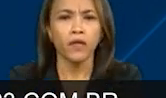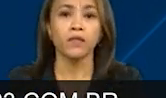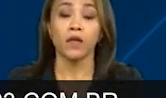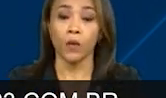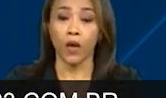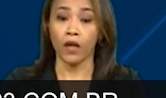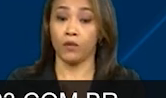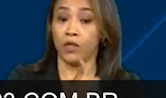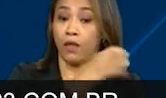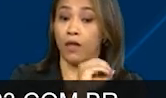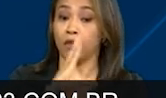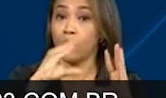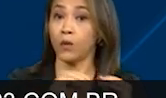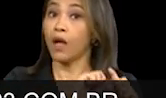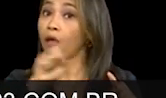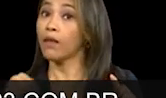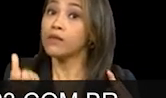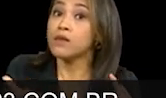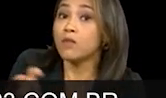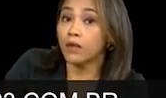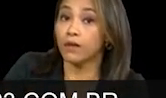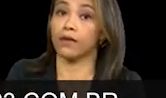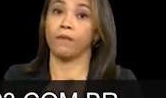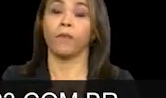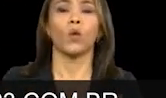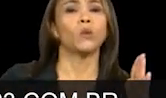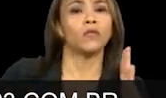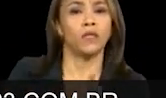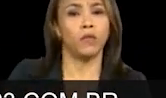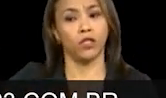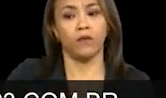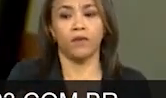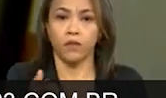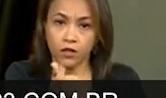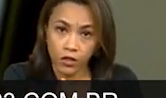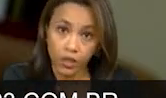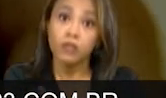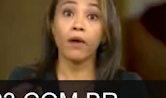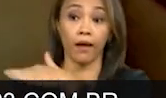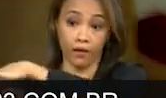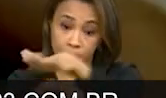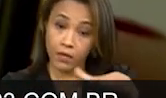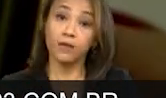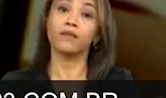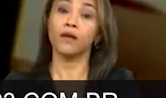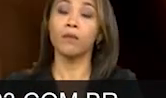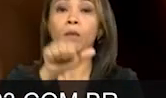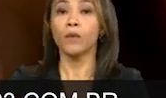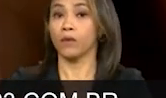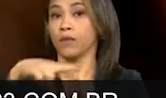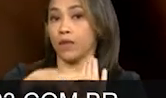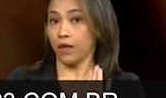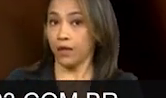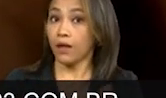de 10 da noite às 6 da manhã os limites de transferência para contas jurídicas também sofreram alteração e agora